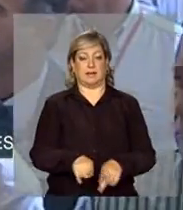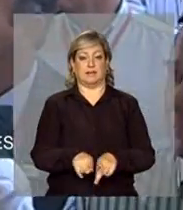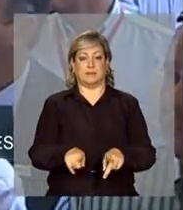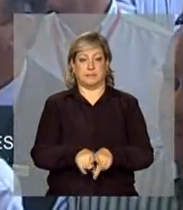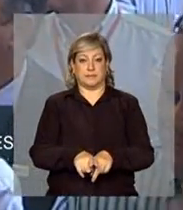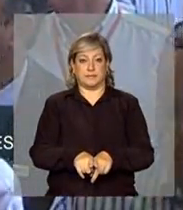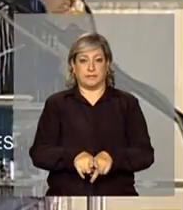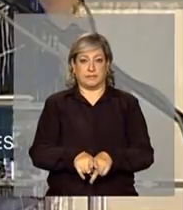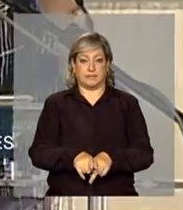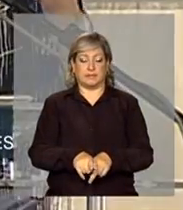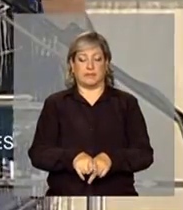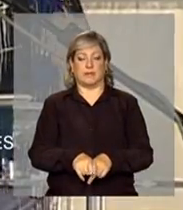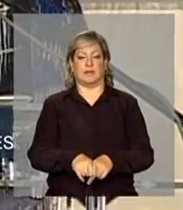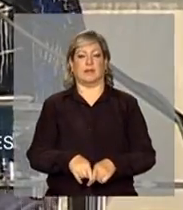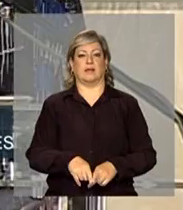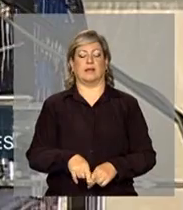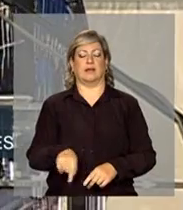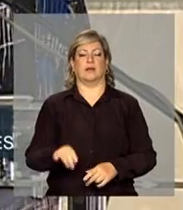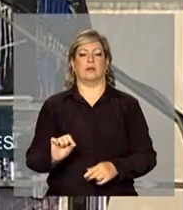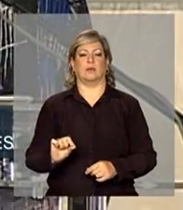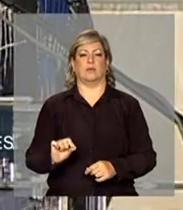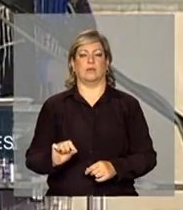com a união